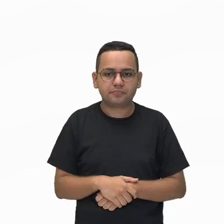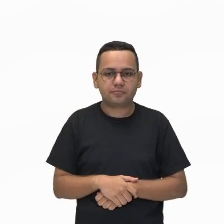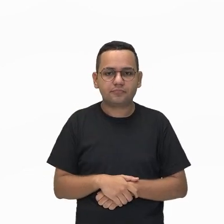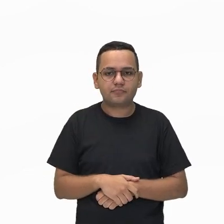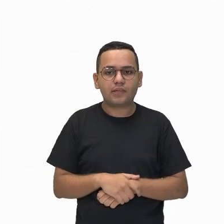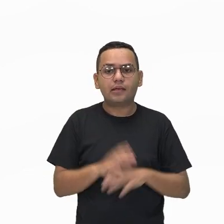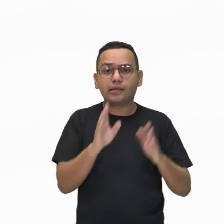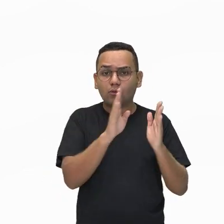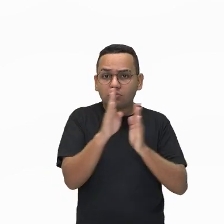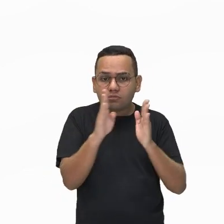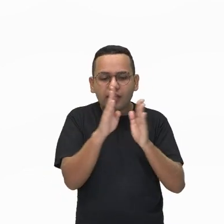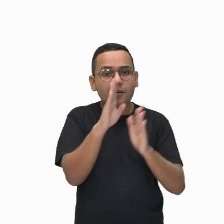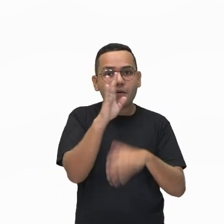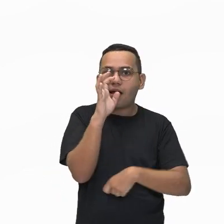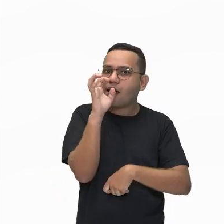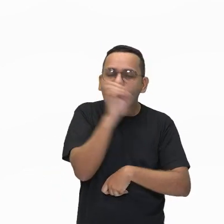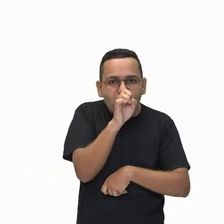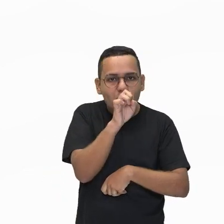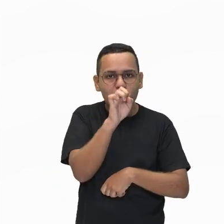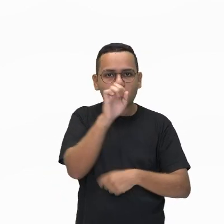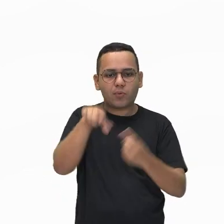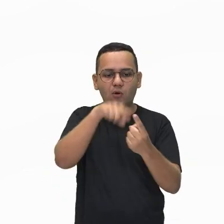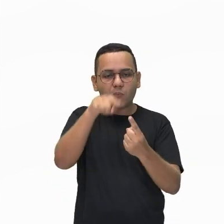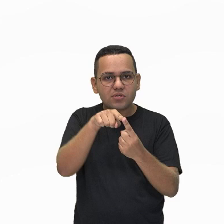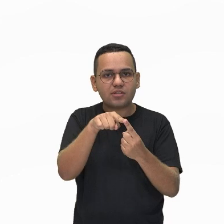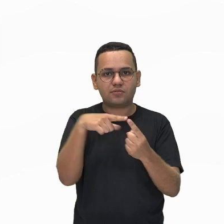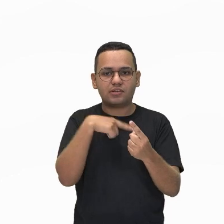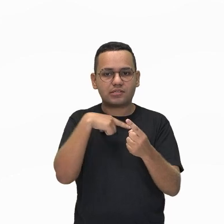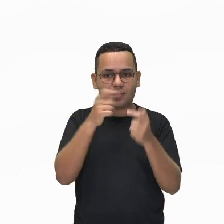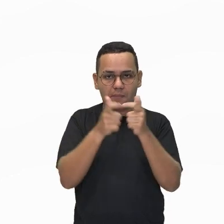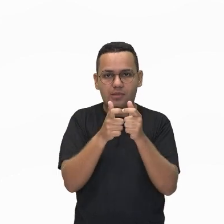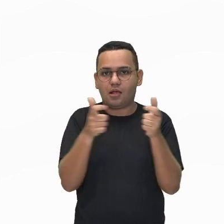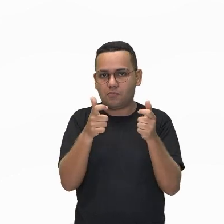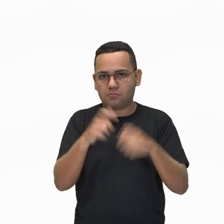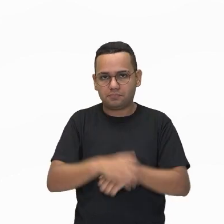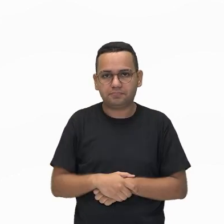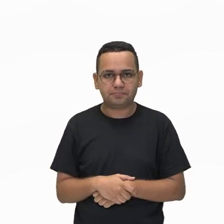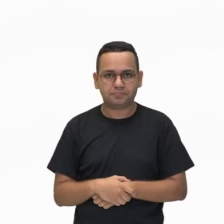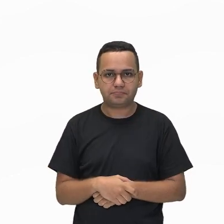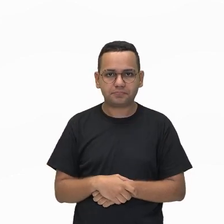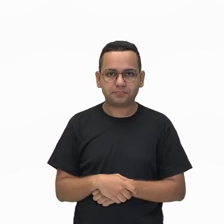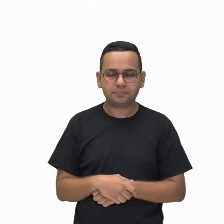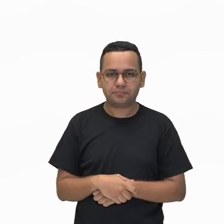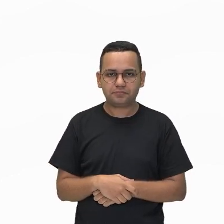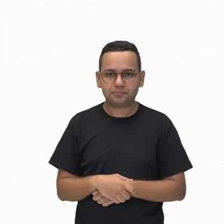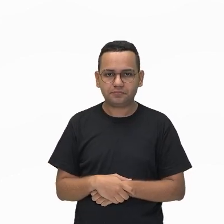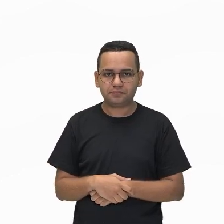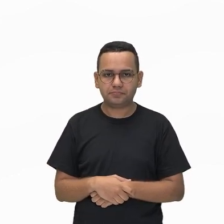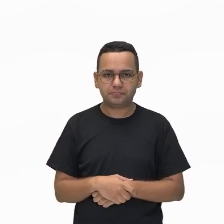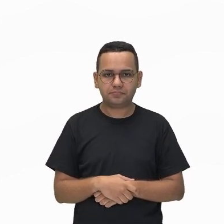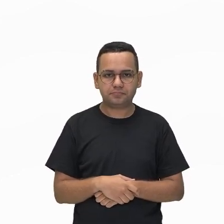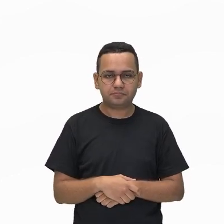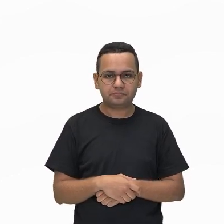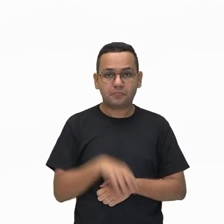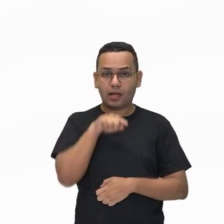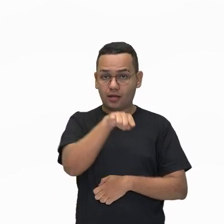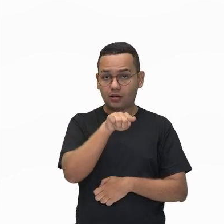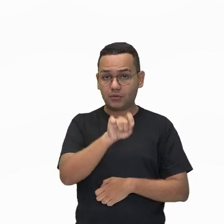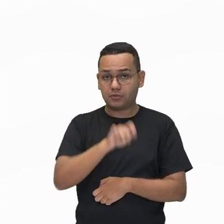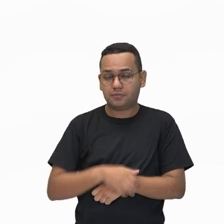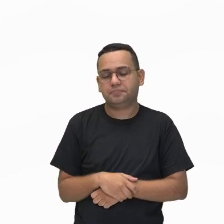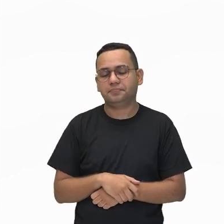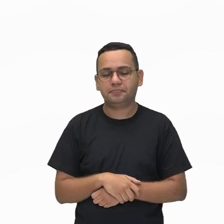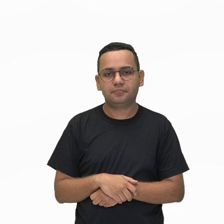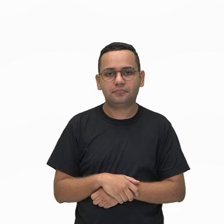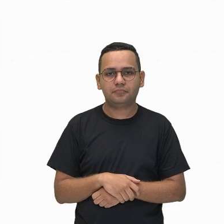considerado curto para objetivos mais amplos, certo? Ó, o de curto prazo é aquilo que você